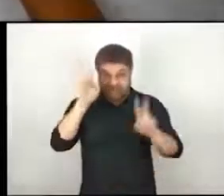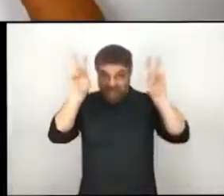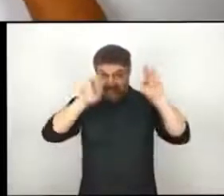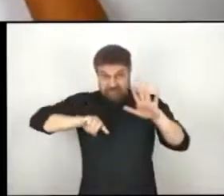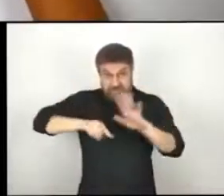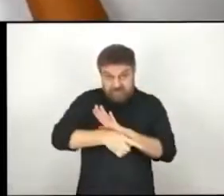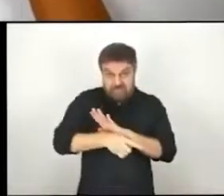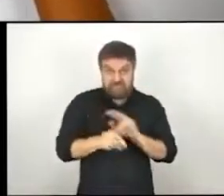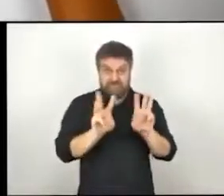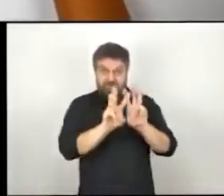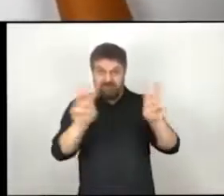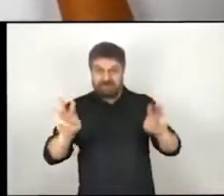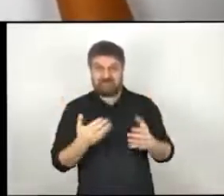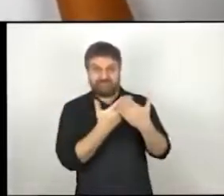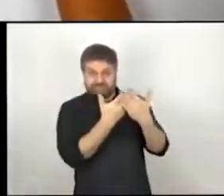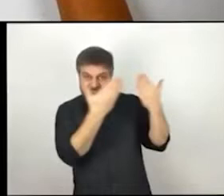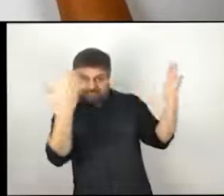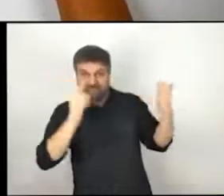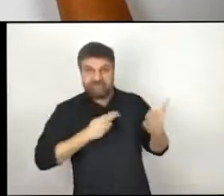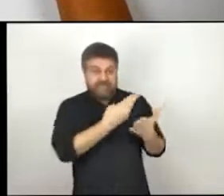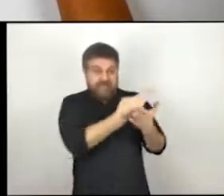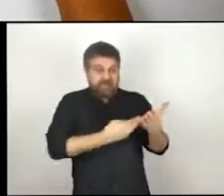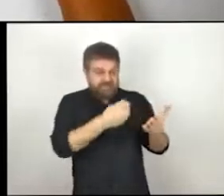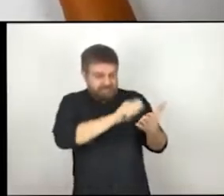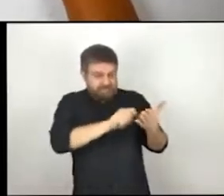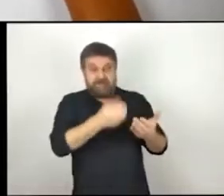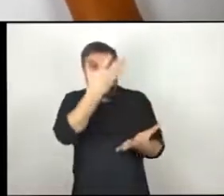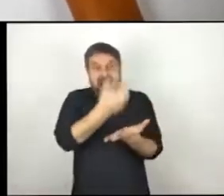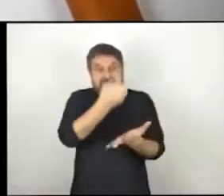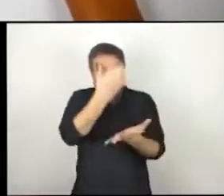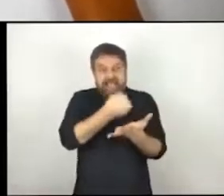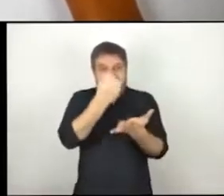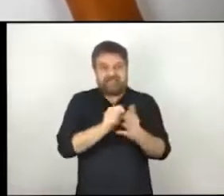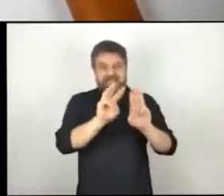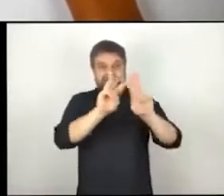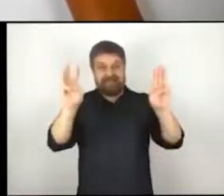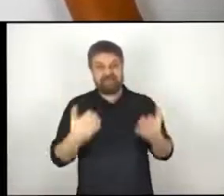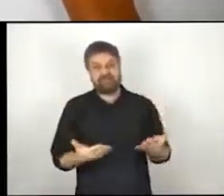Quer saber mais sobre o assunto? No nosso site você encontra apostilas gratuitas para download.